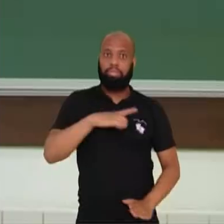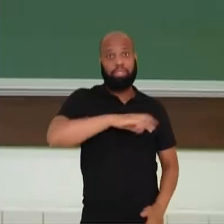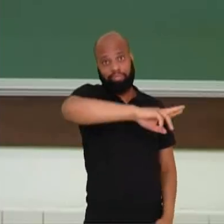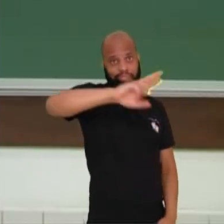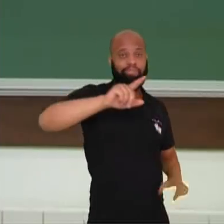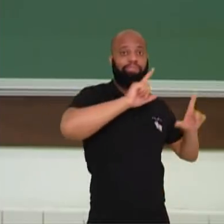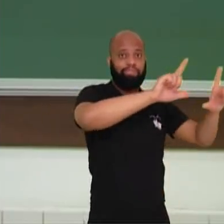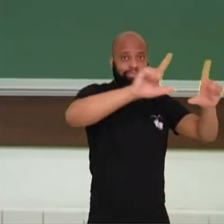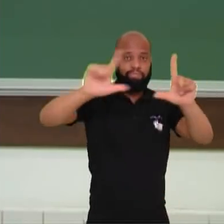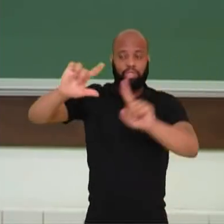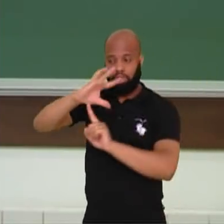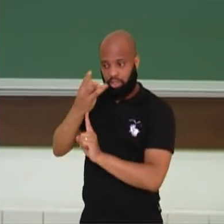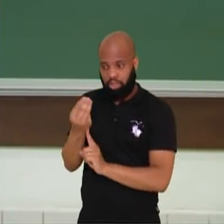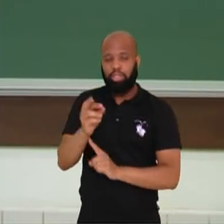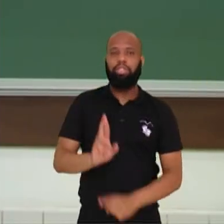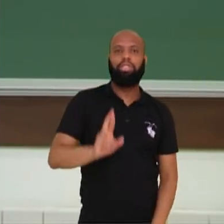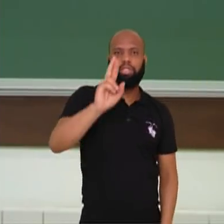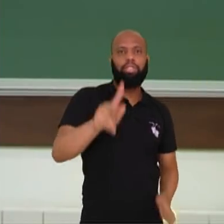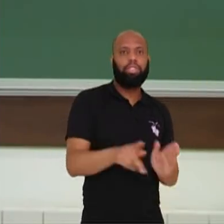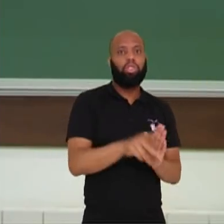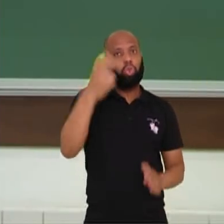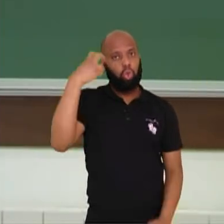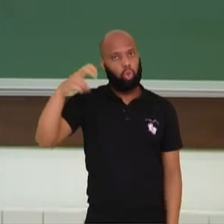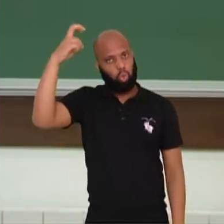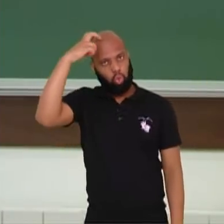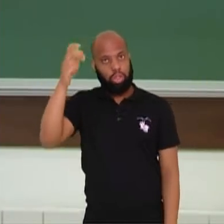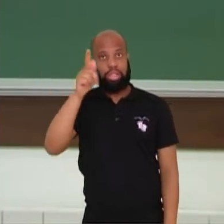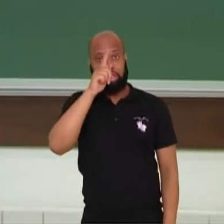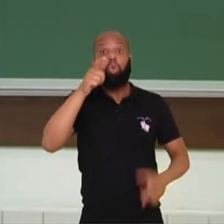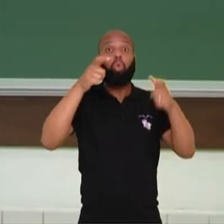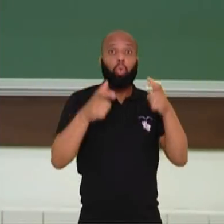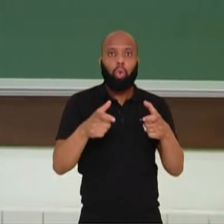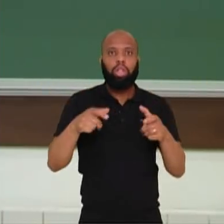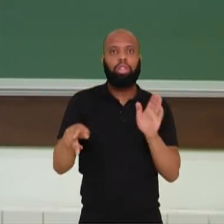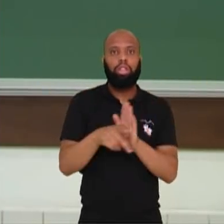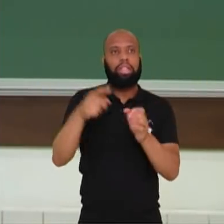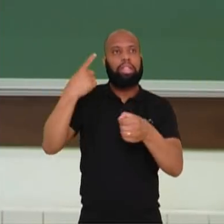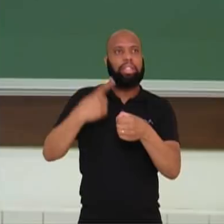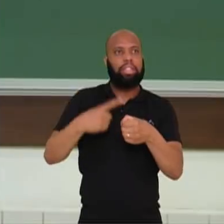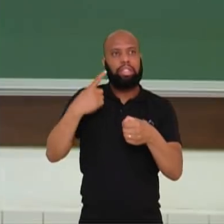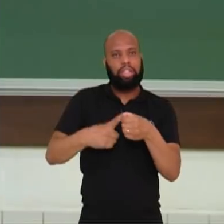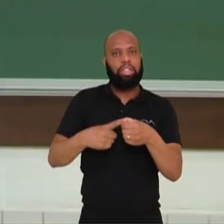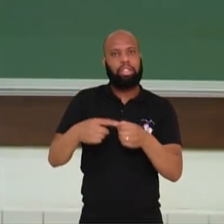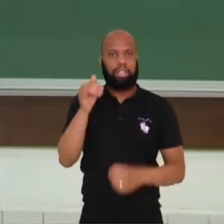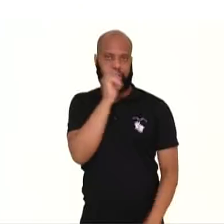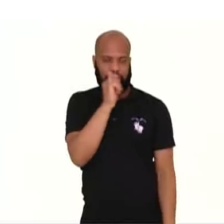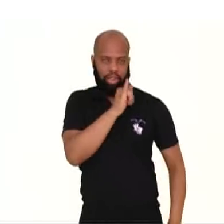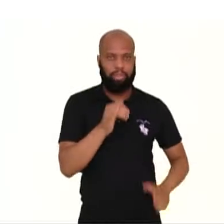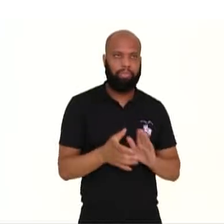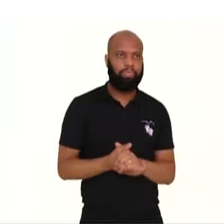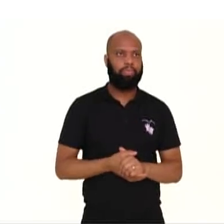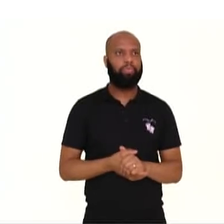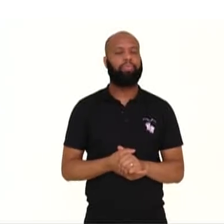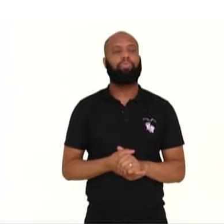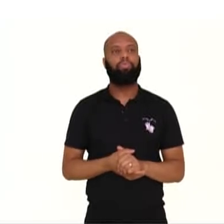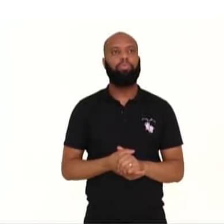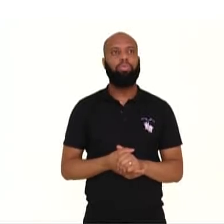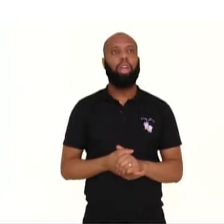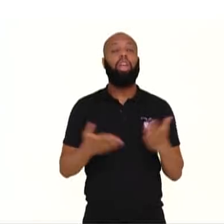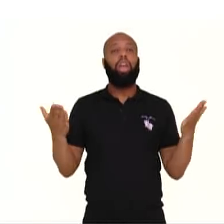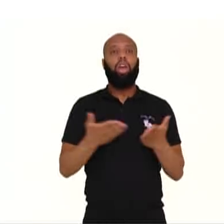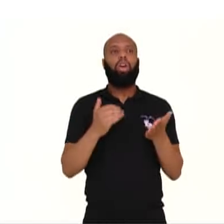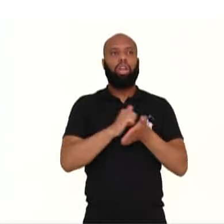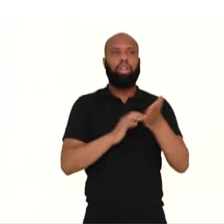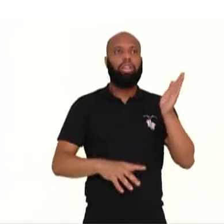romano que representavam também a cultura grega, lá em Herculano. Muito bem, na atividade número 1, vamos fazer